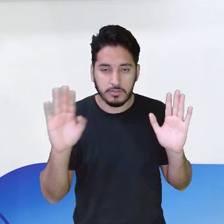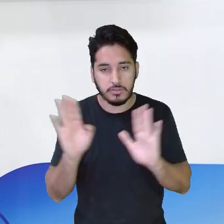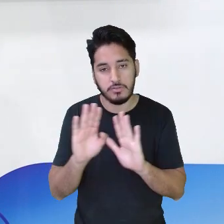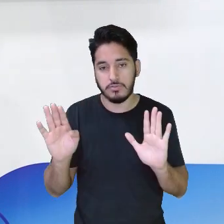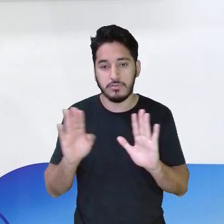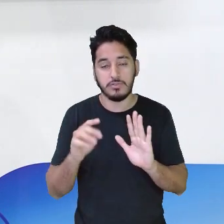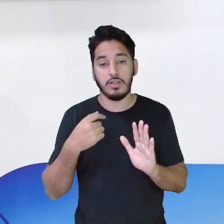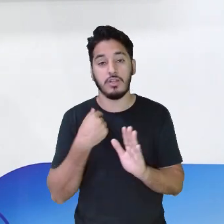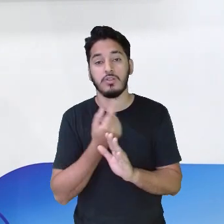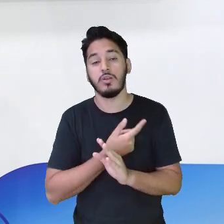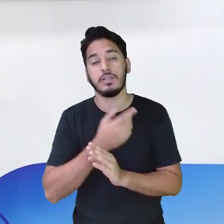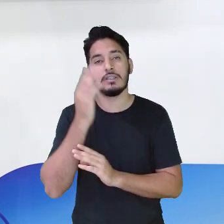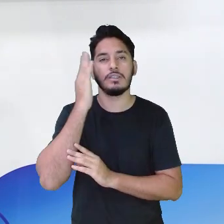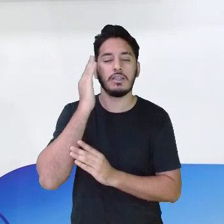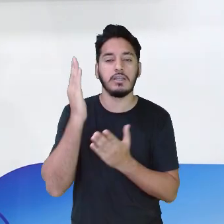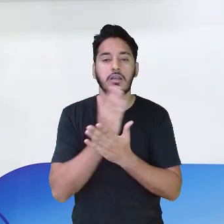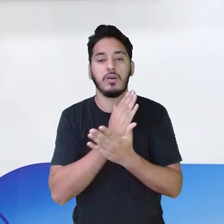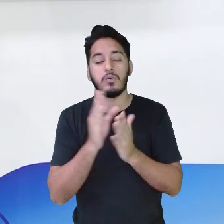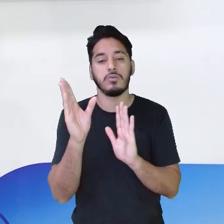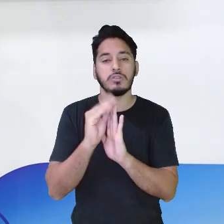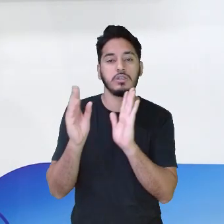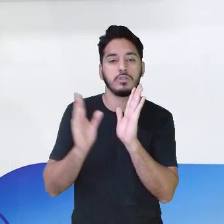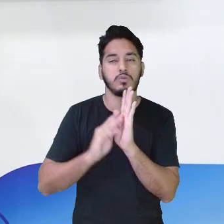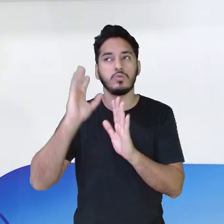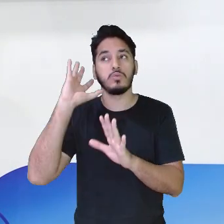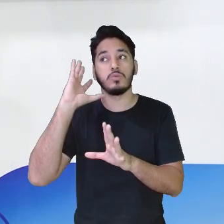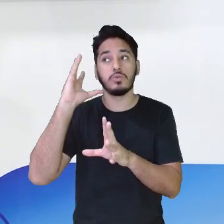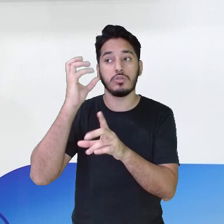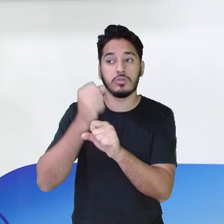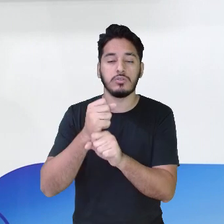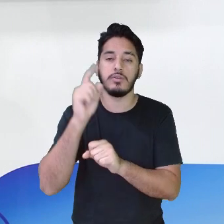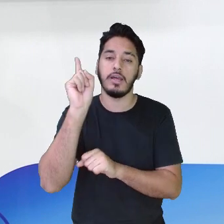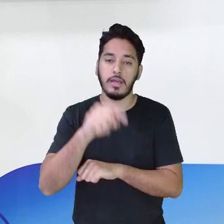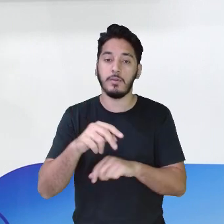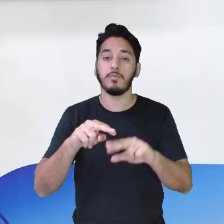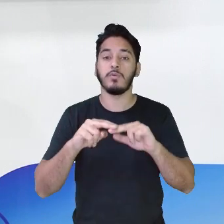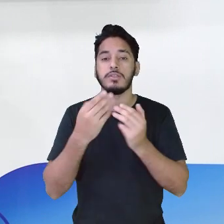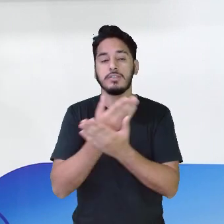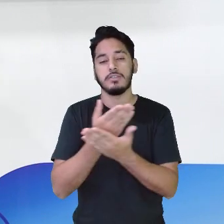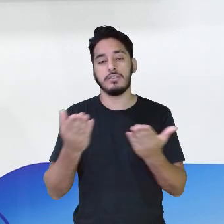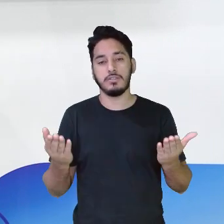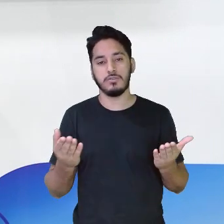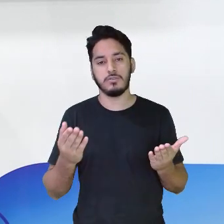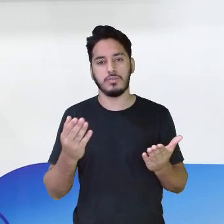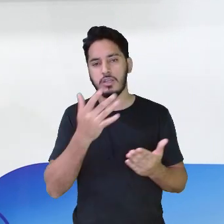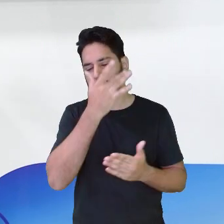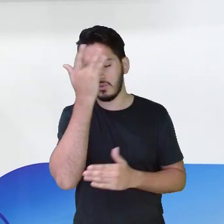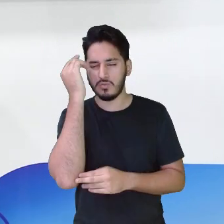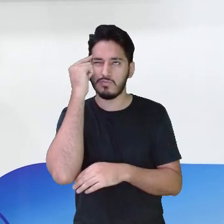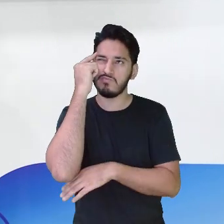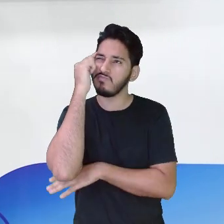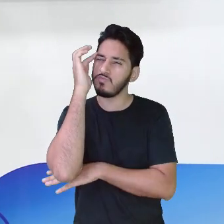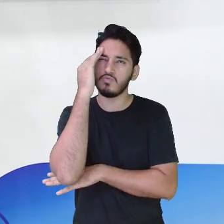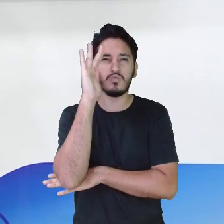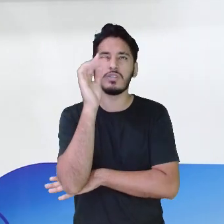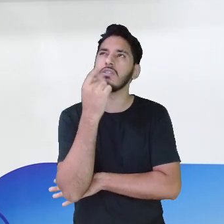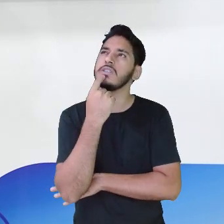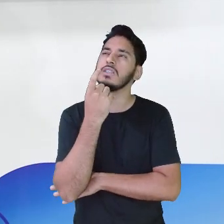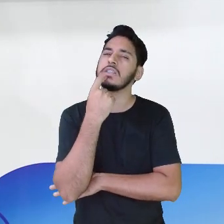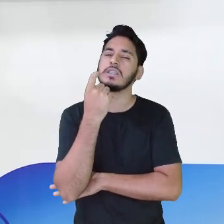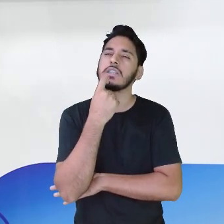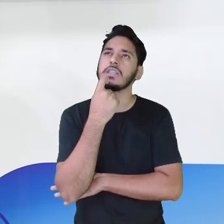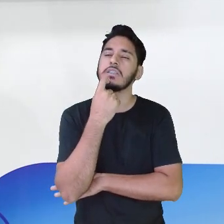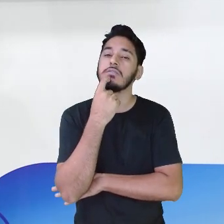ideia de a gente trazer alguns assuntos de volta é exatamente essa, de quem não conseguiu entender alguma